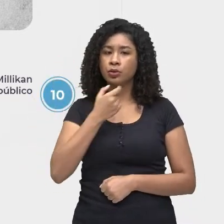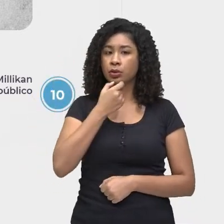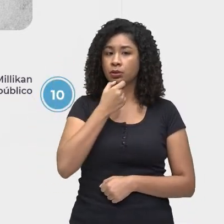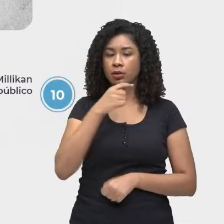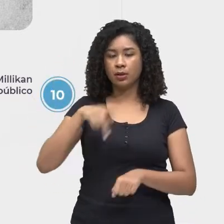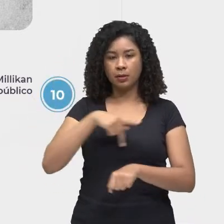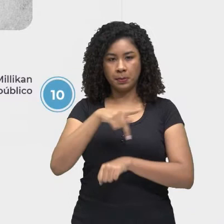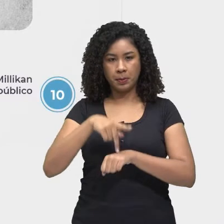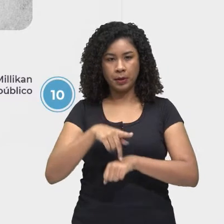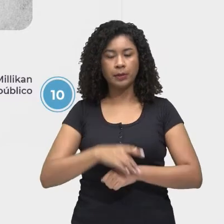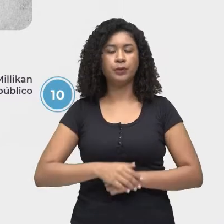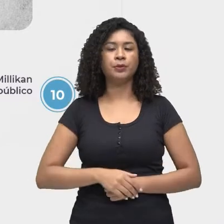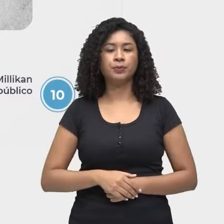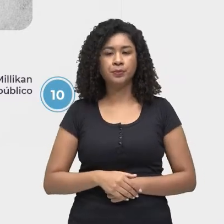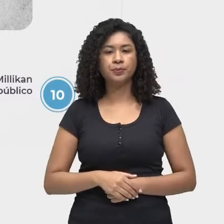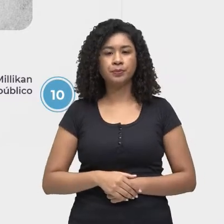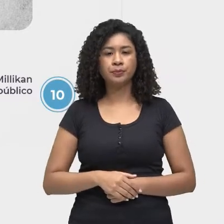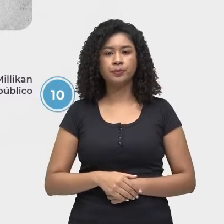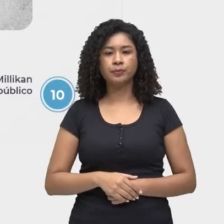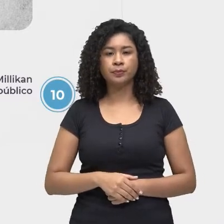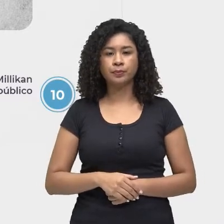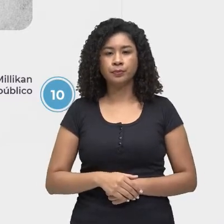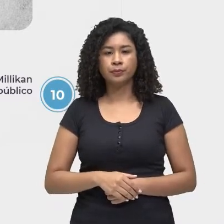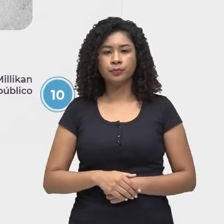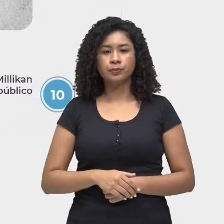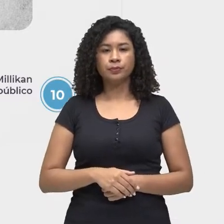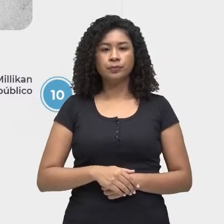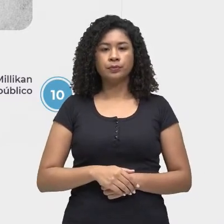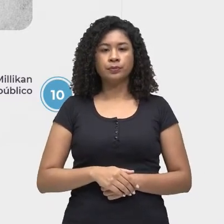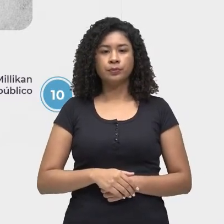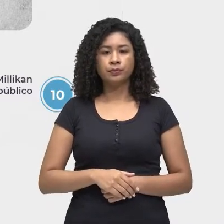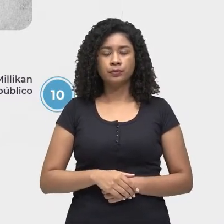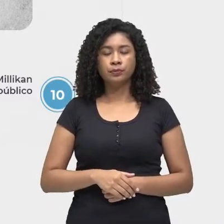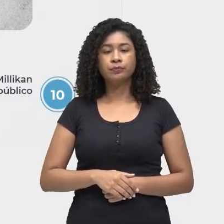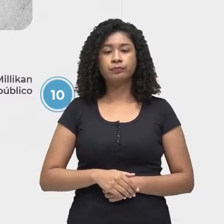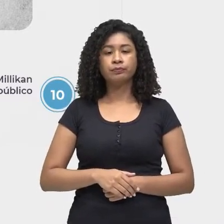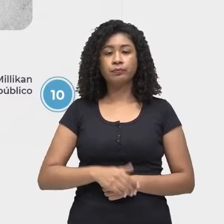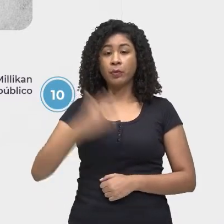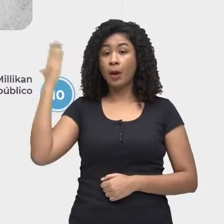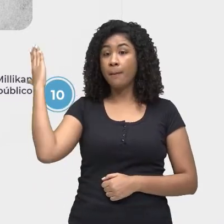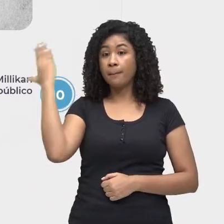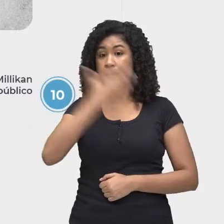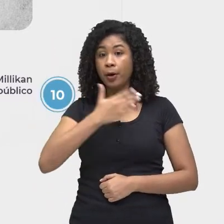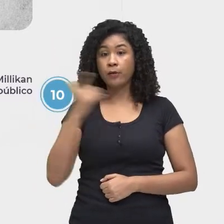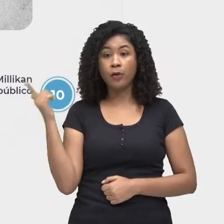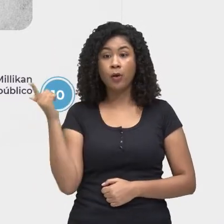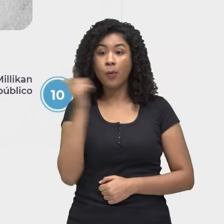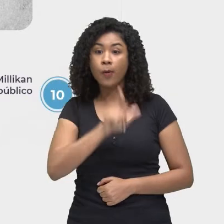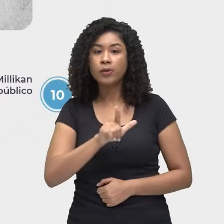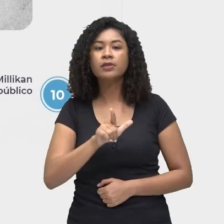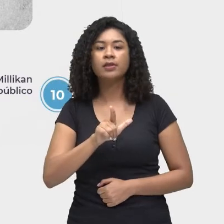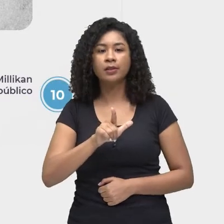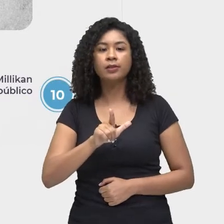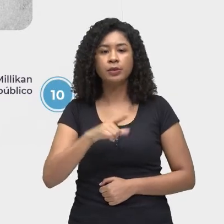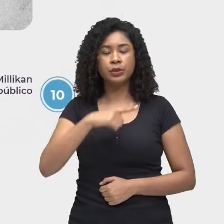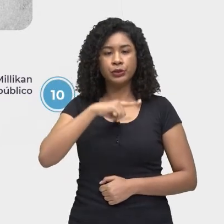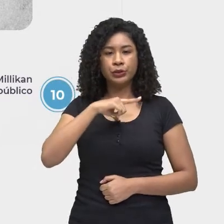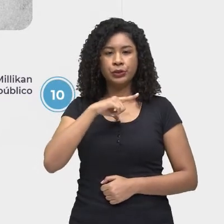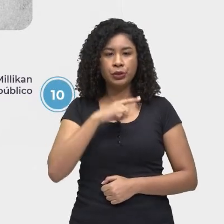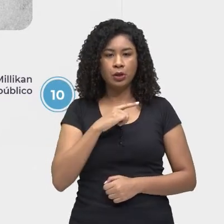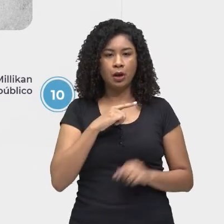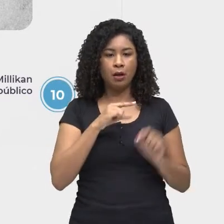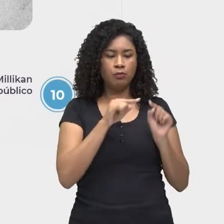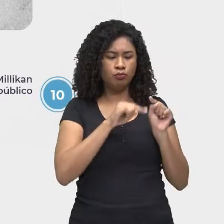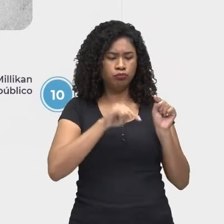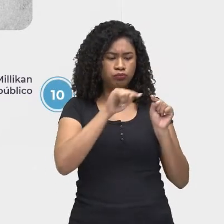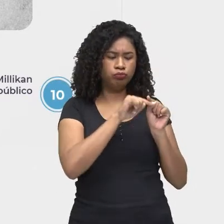de cargas elétricas negativas. E é importante que ele deu o nome dessas cargas elétricas, né? Ele